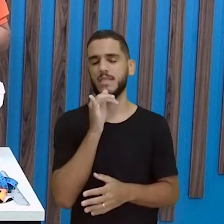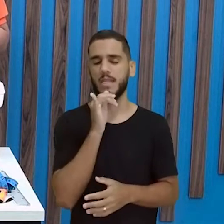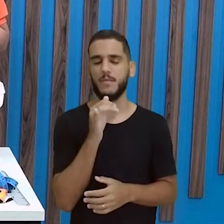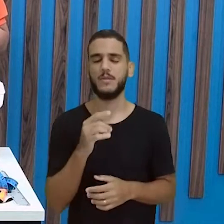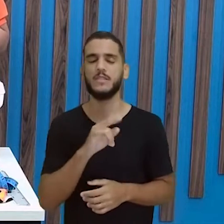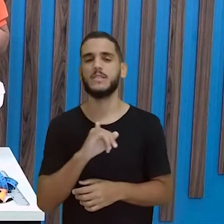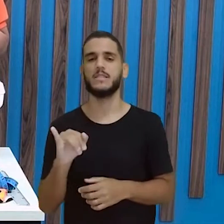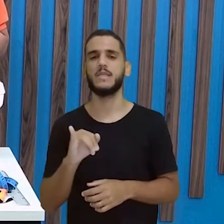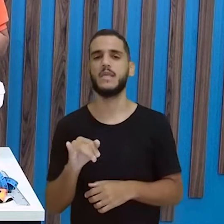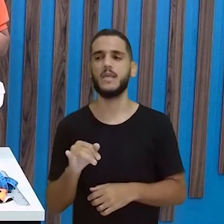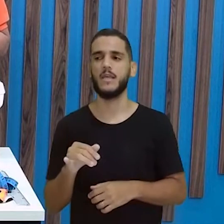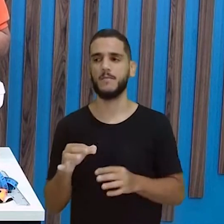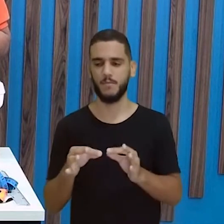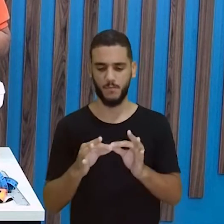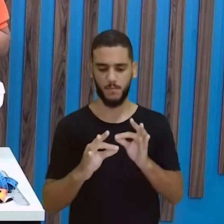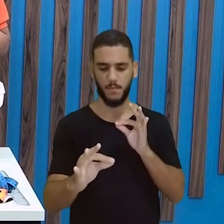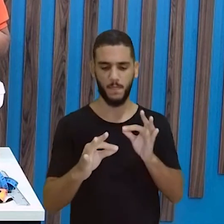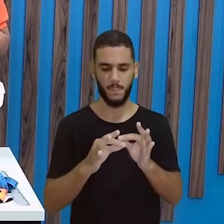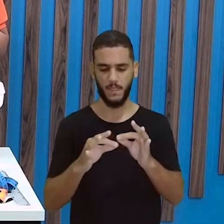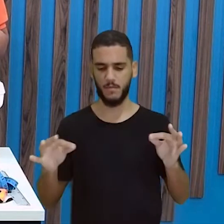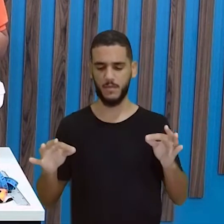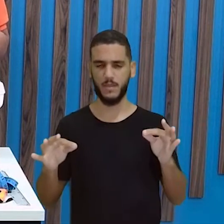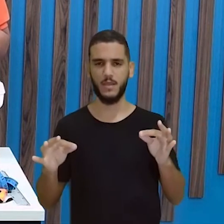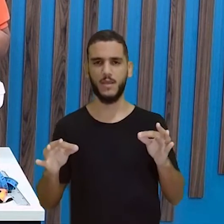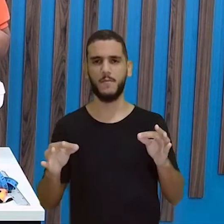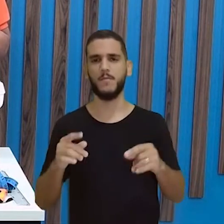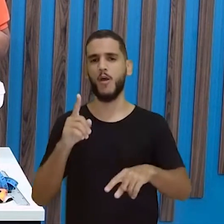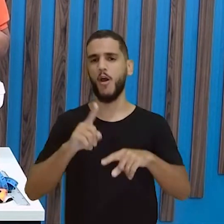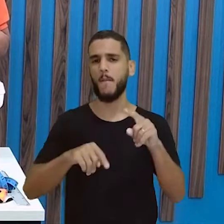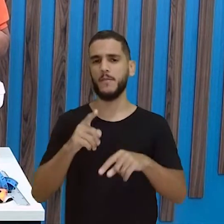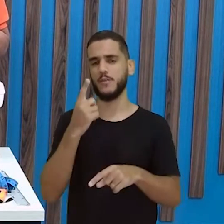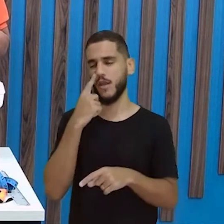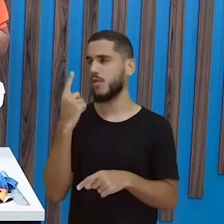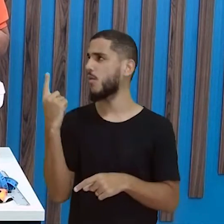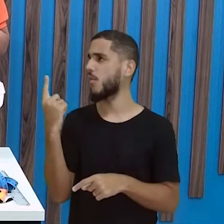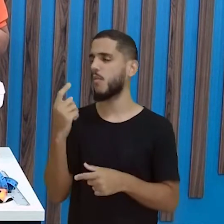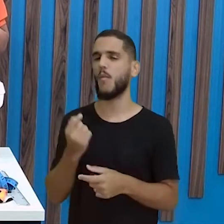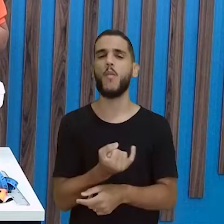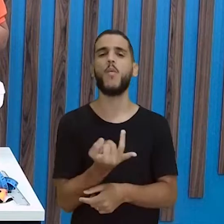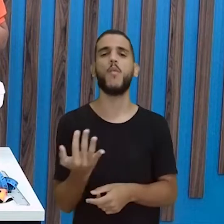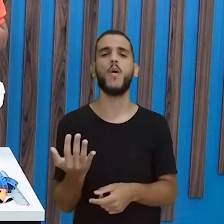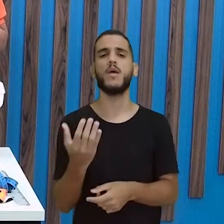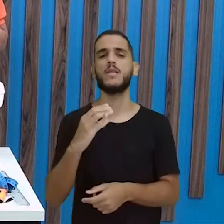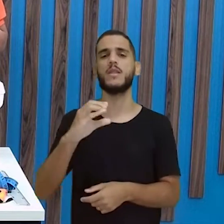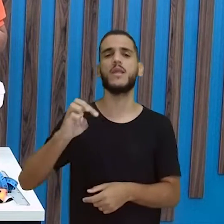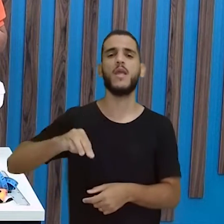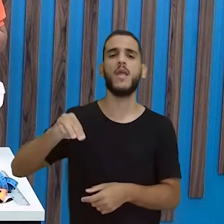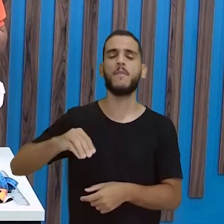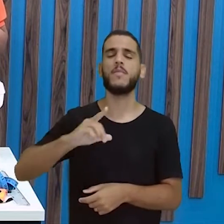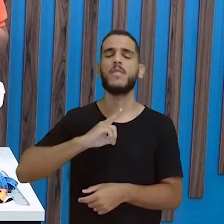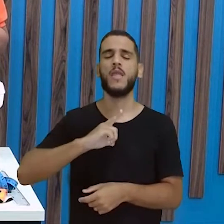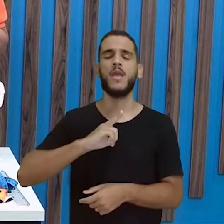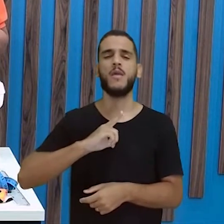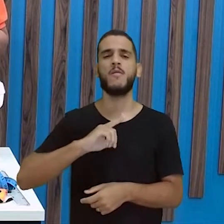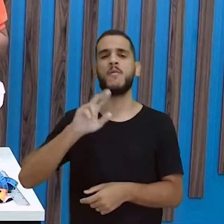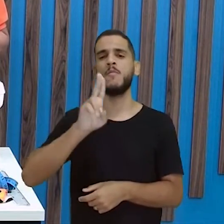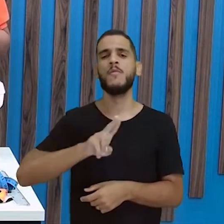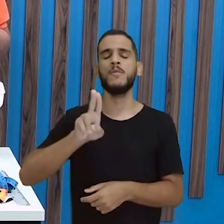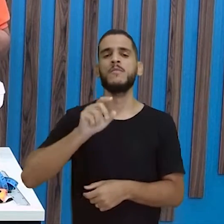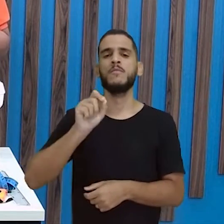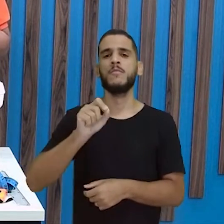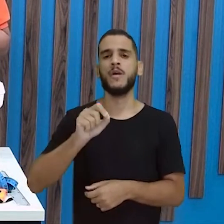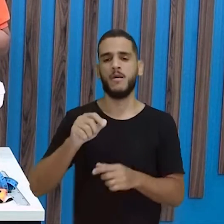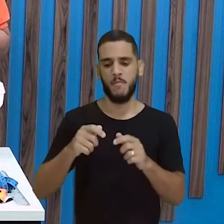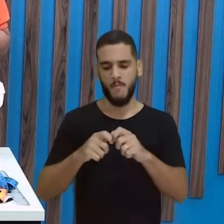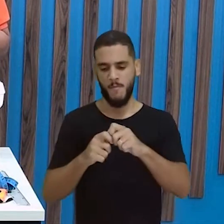fosse medir esse objeto aqui, quantos centímetros ele tem, eu não iria utilizar a